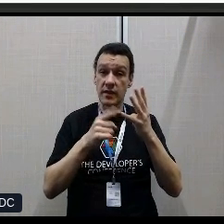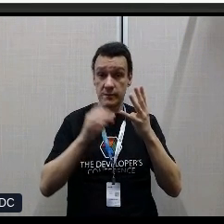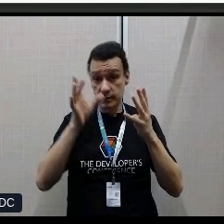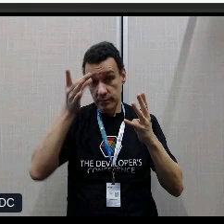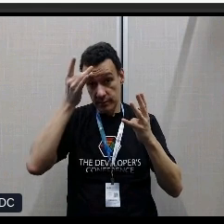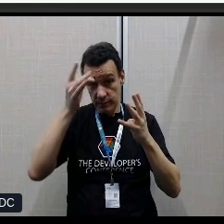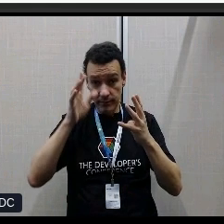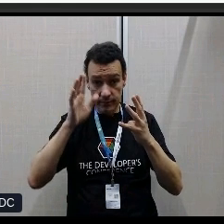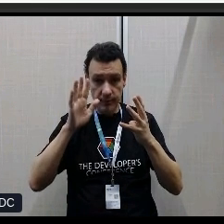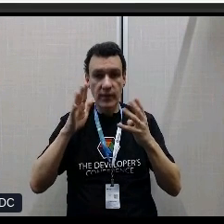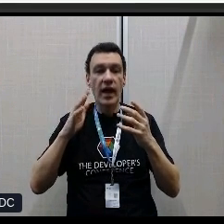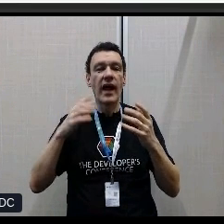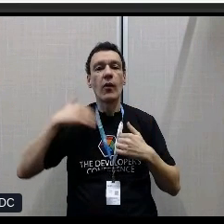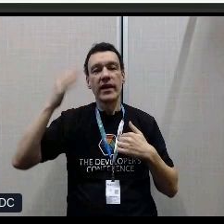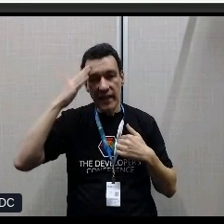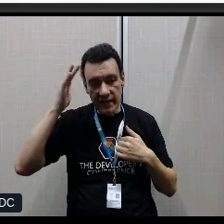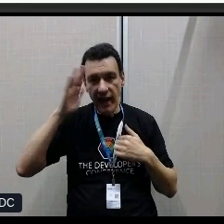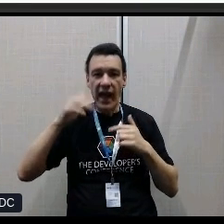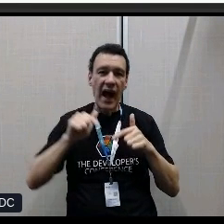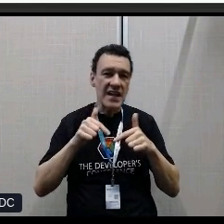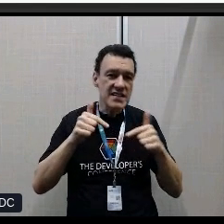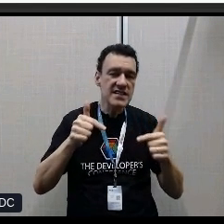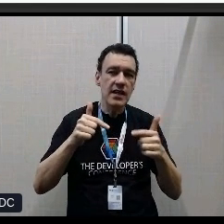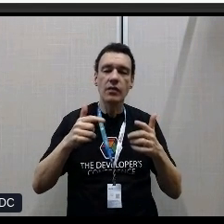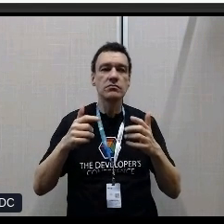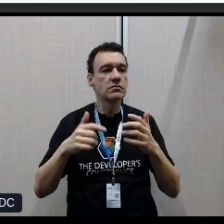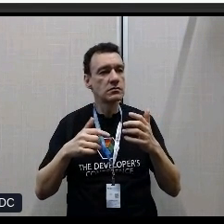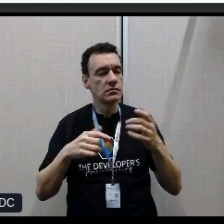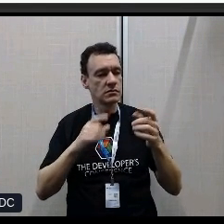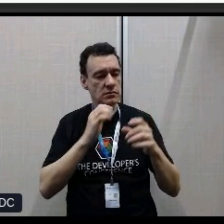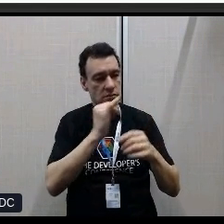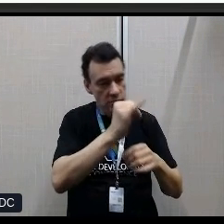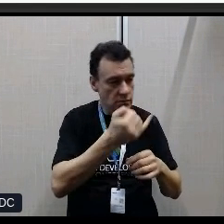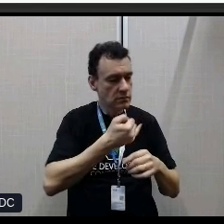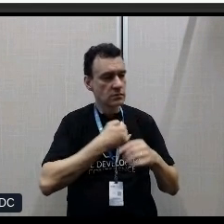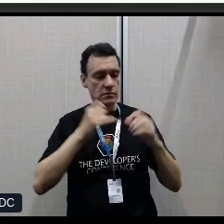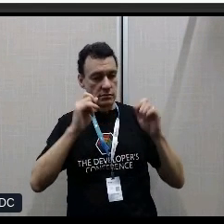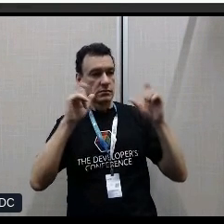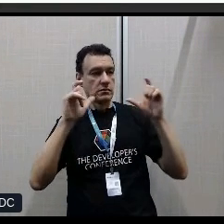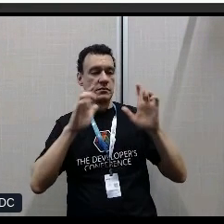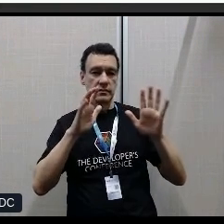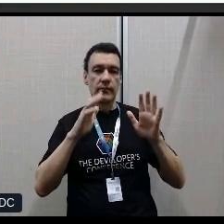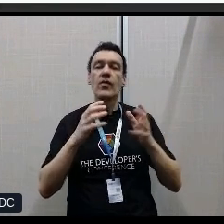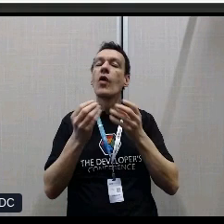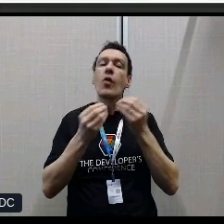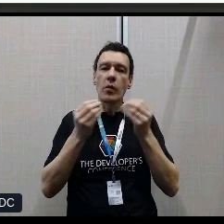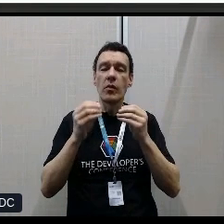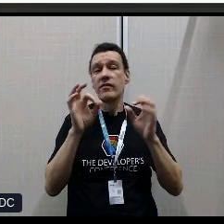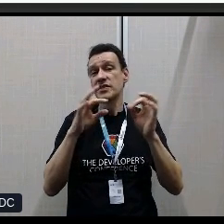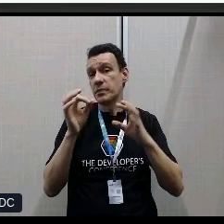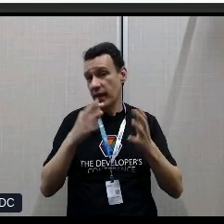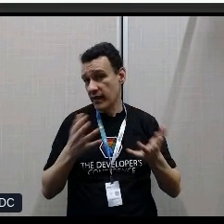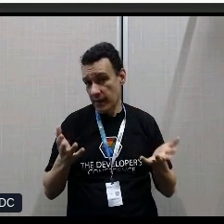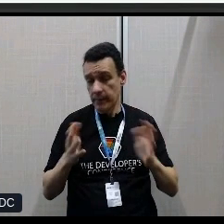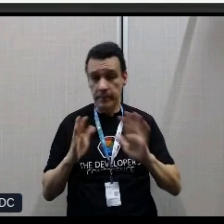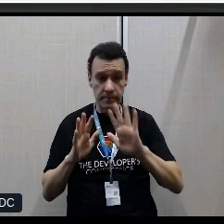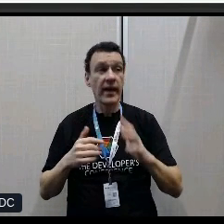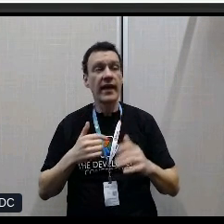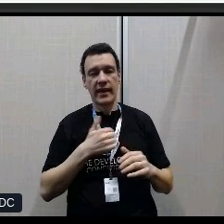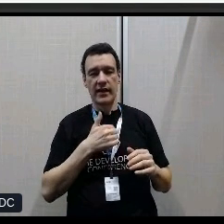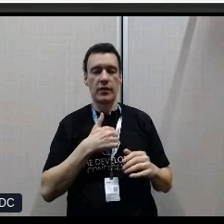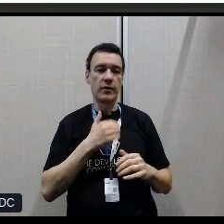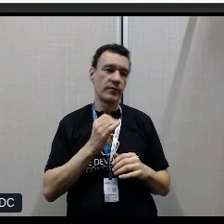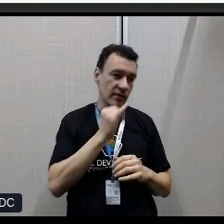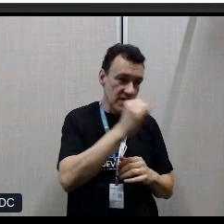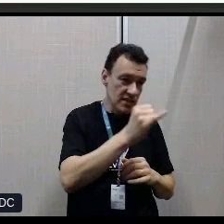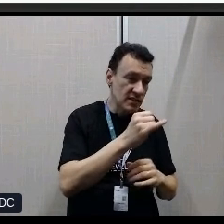retenção, compreensão, ação e reação, isto é, feedback. Uma pessoa sabe que ela compreendeu, que ela consegue fazer uma interação depois